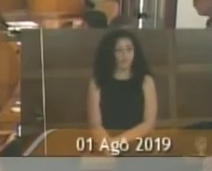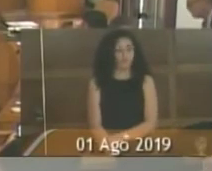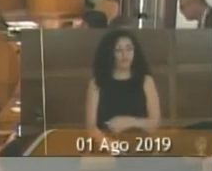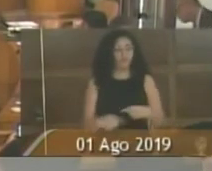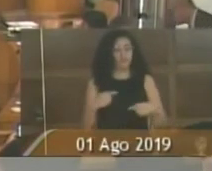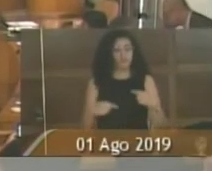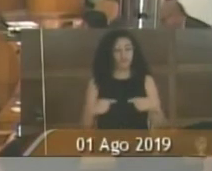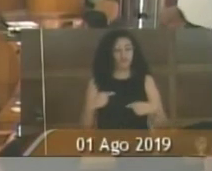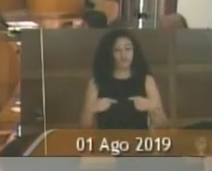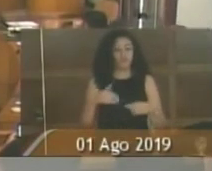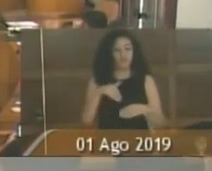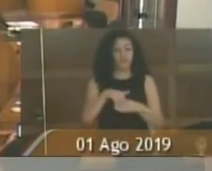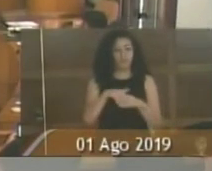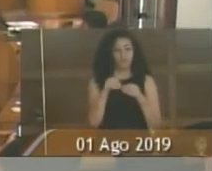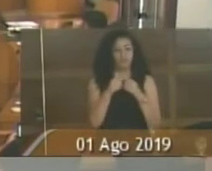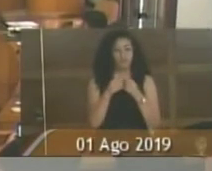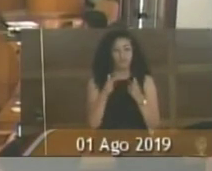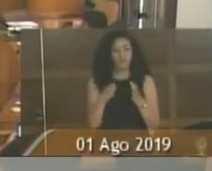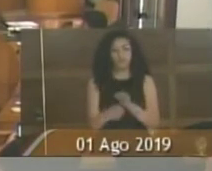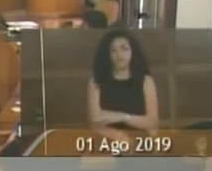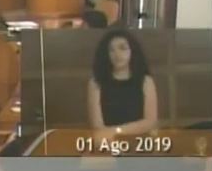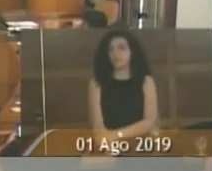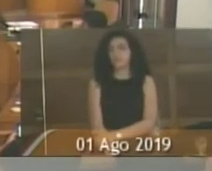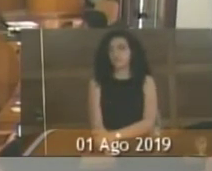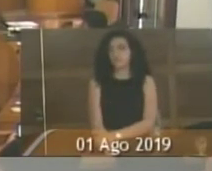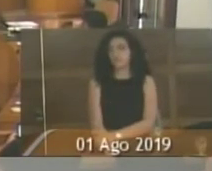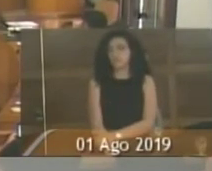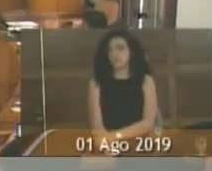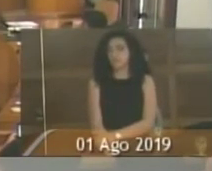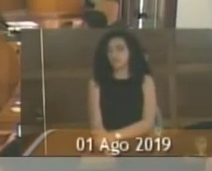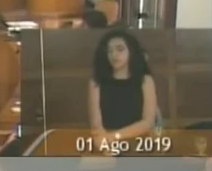Em discussão, não havendo oradores, votação aberta.